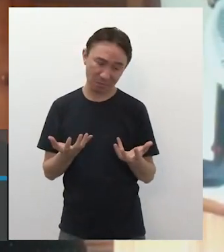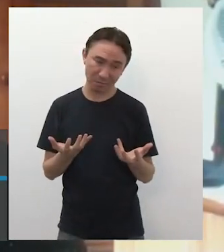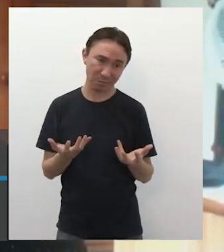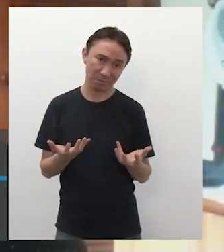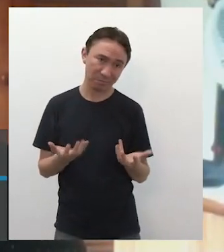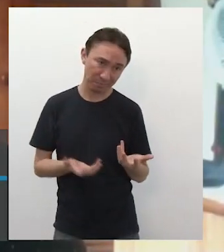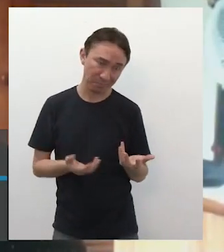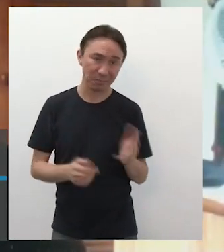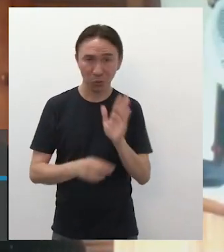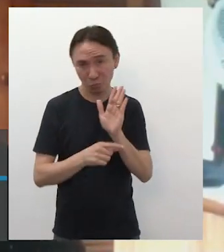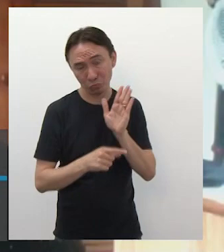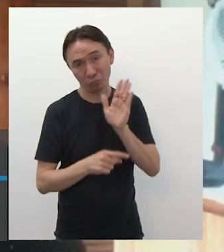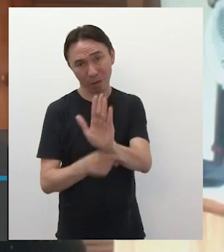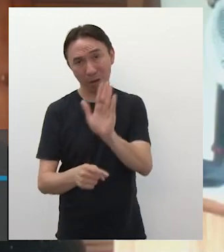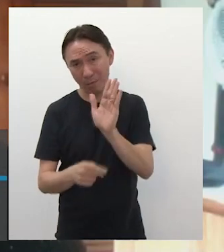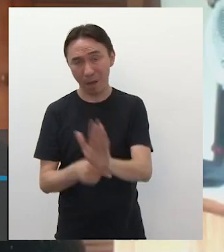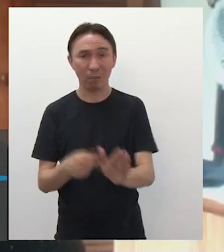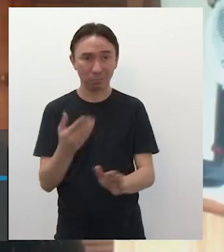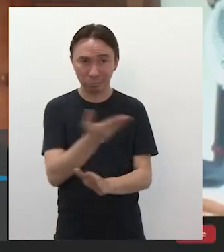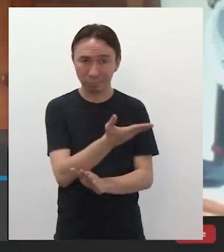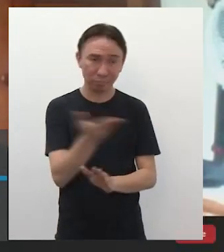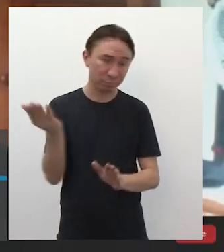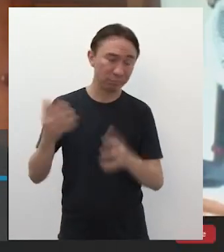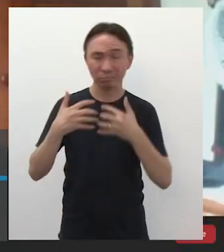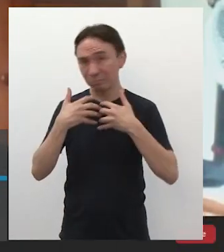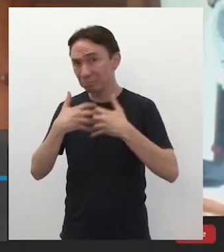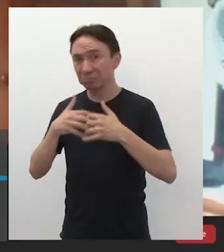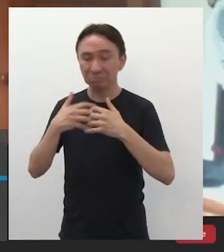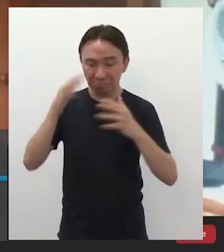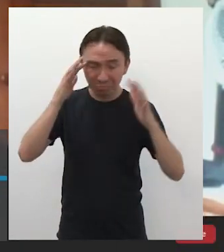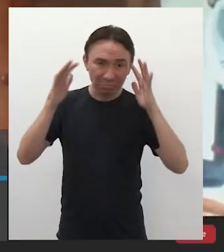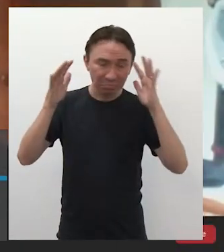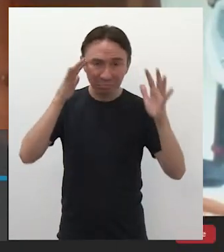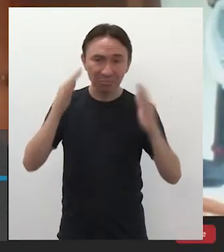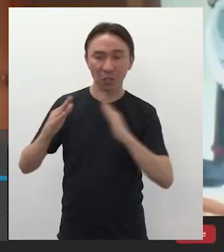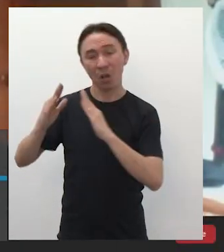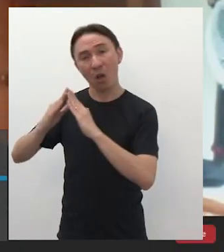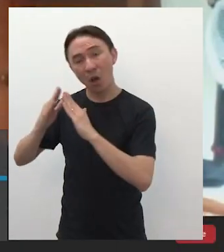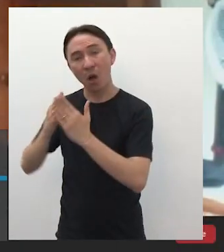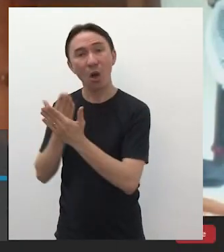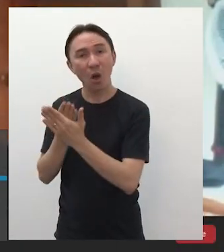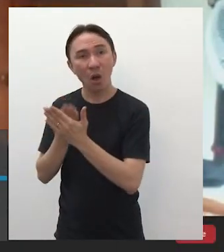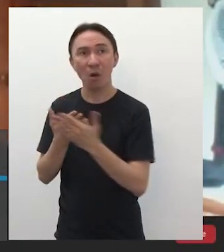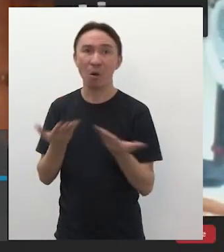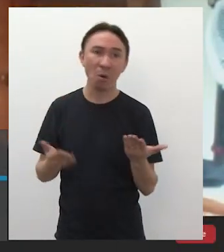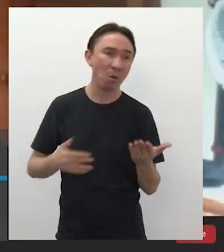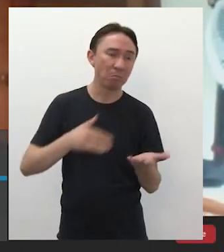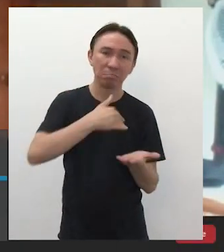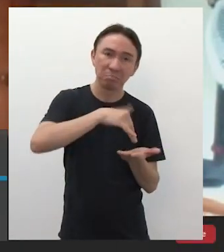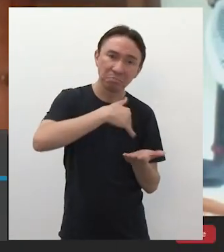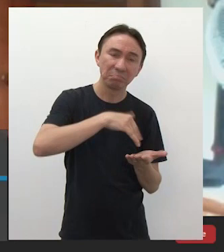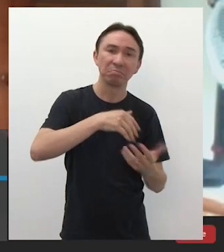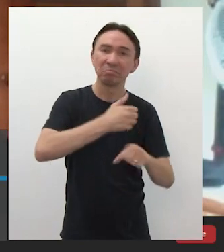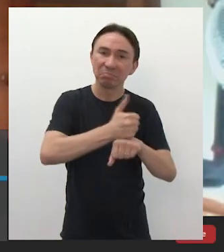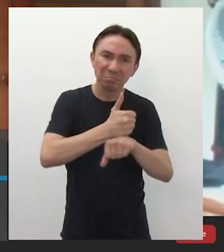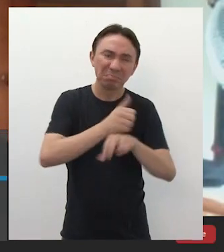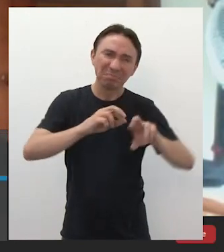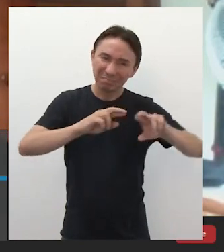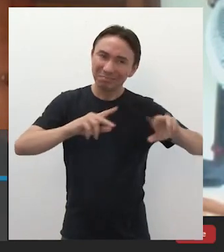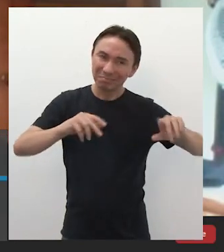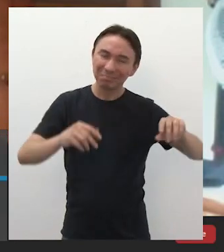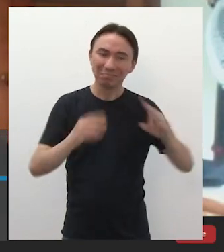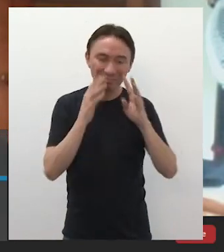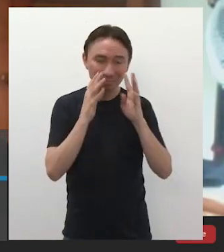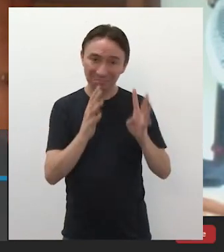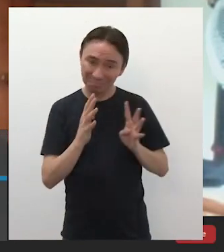as reflexões da equipe de escola, né, de todos os educadores que estão nos acompanhando, e estamos